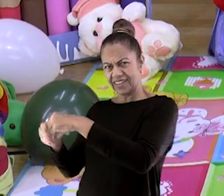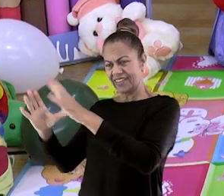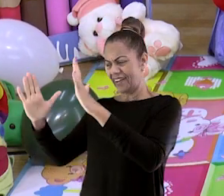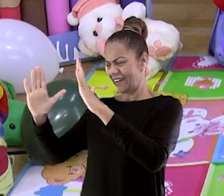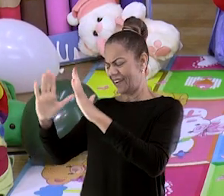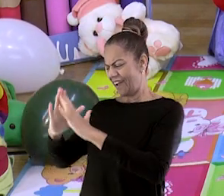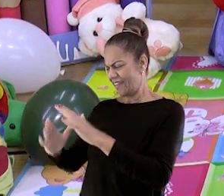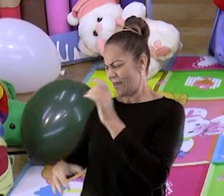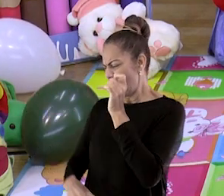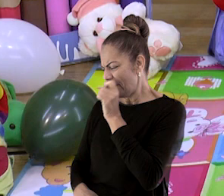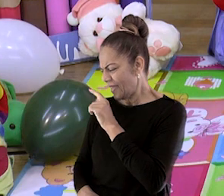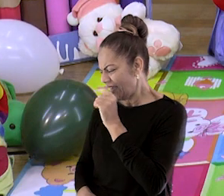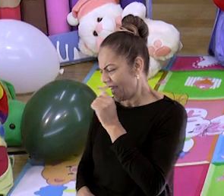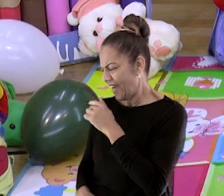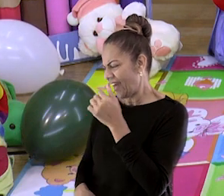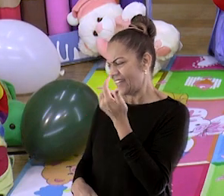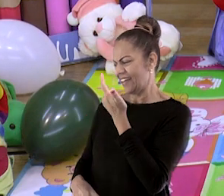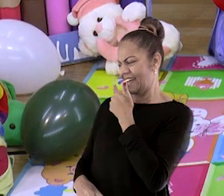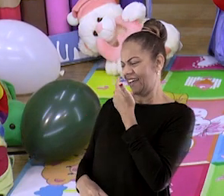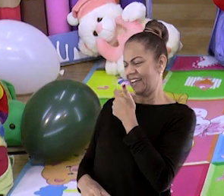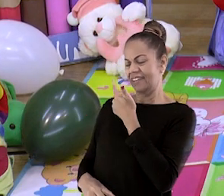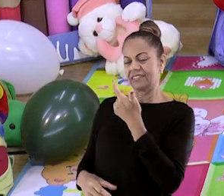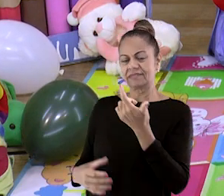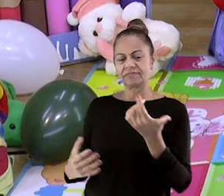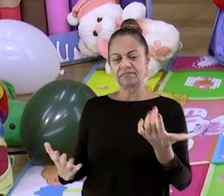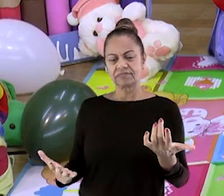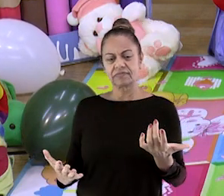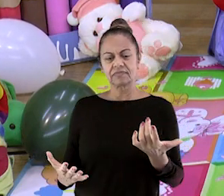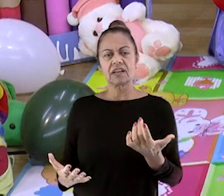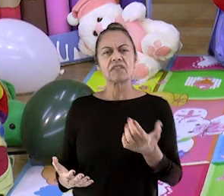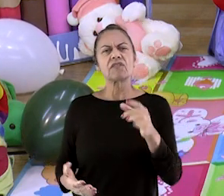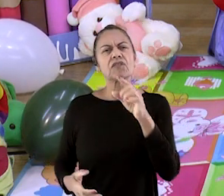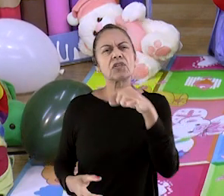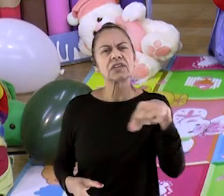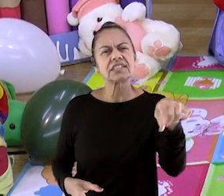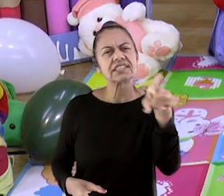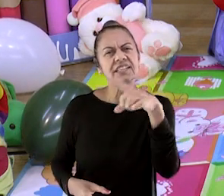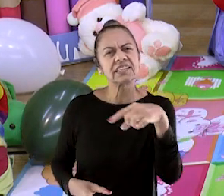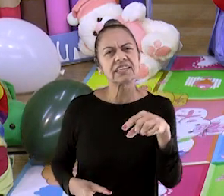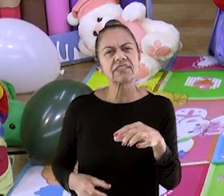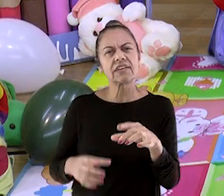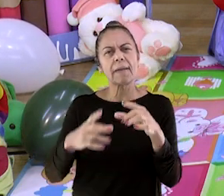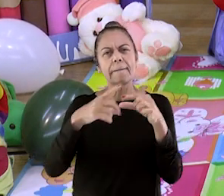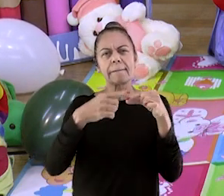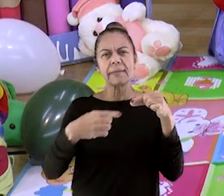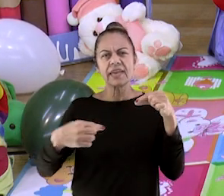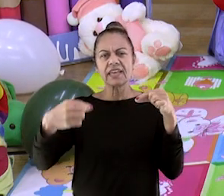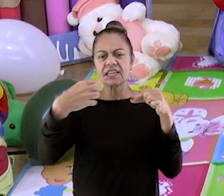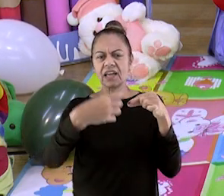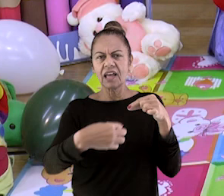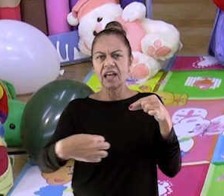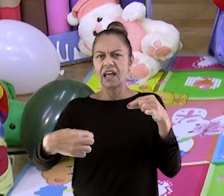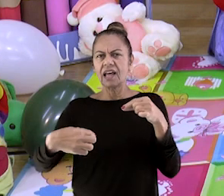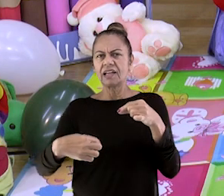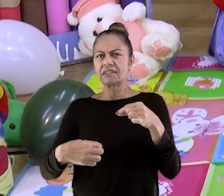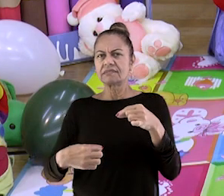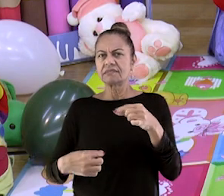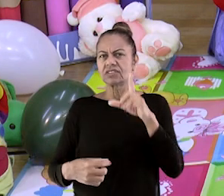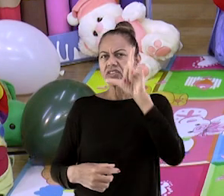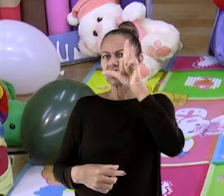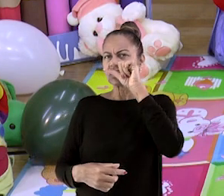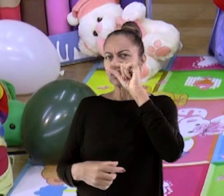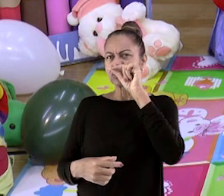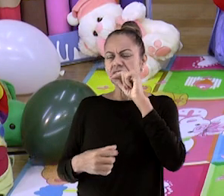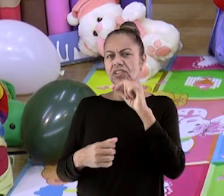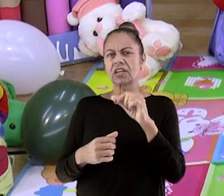engraçado mesmo injeção você já viram Pavão Até parece não